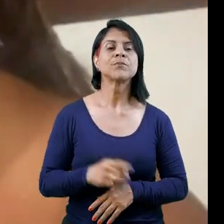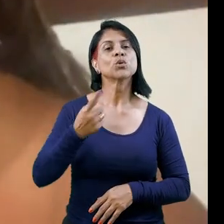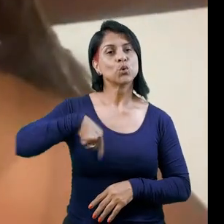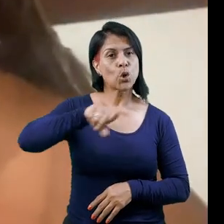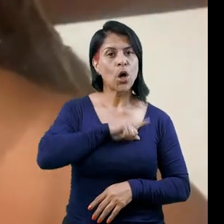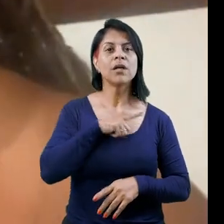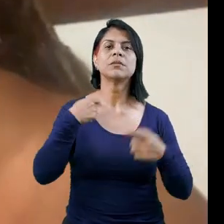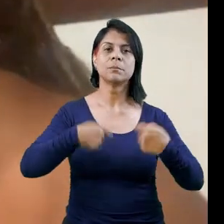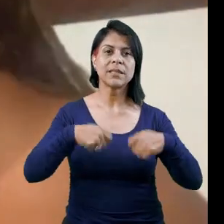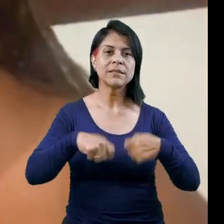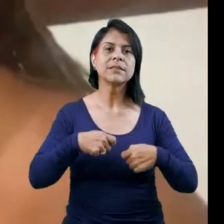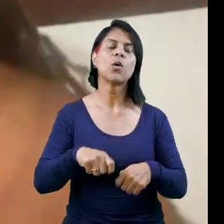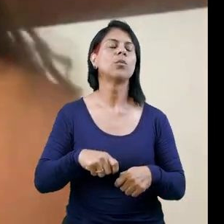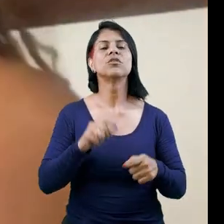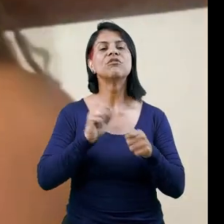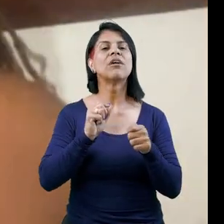precisamos